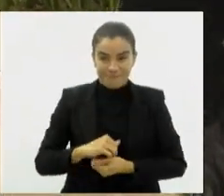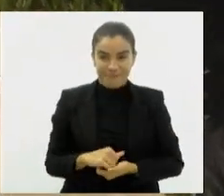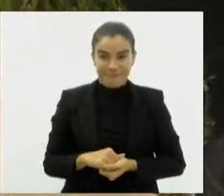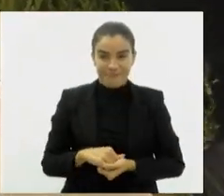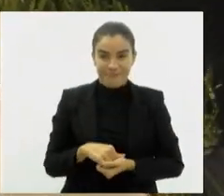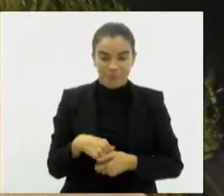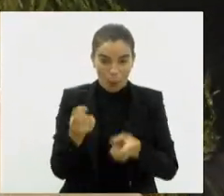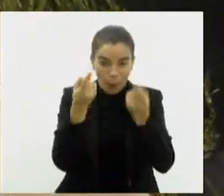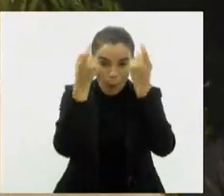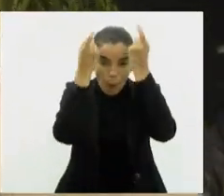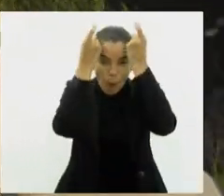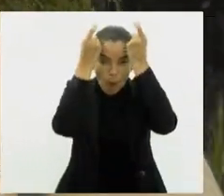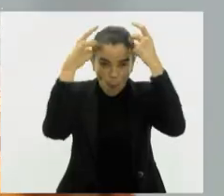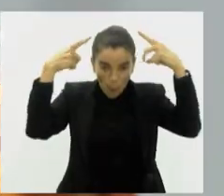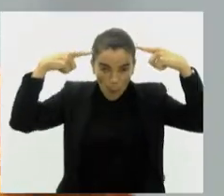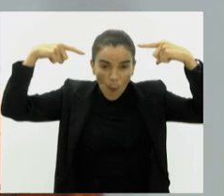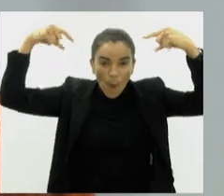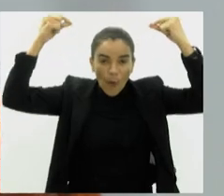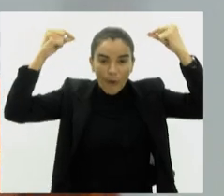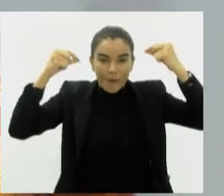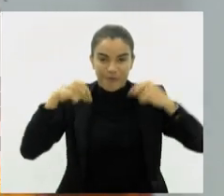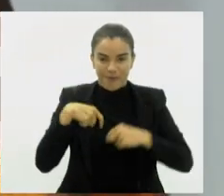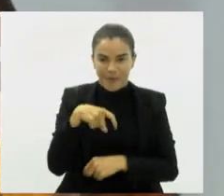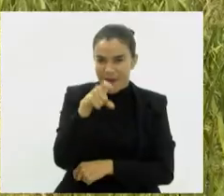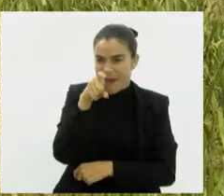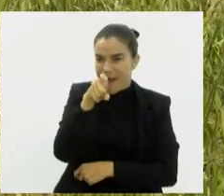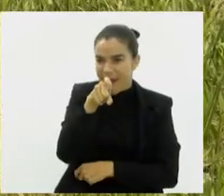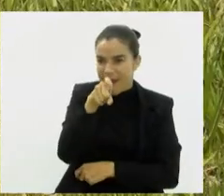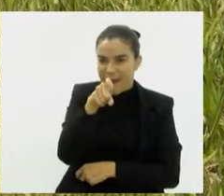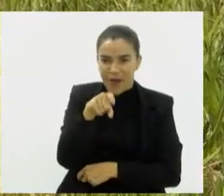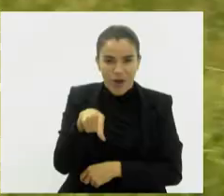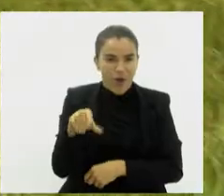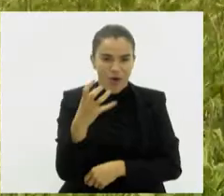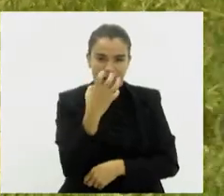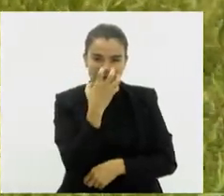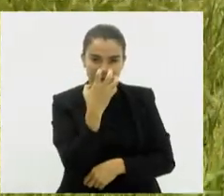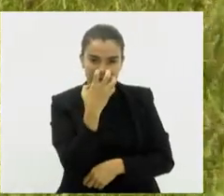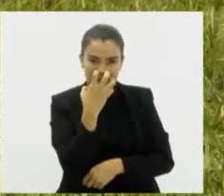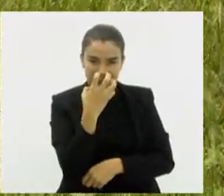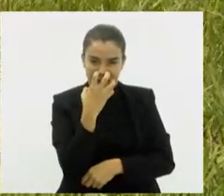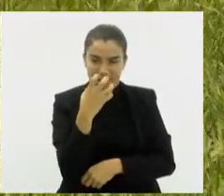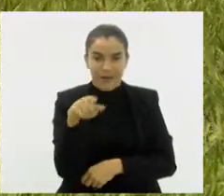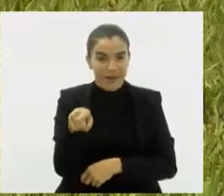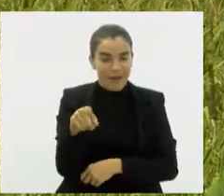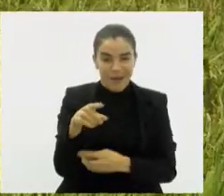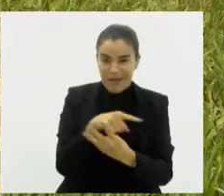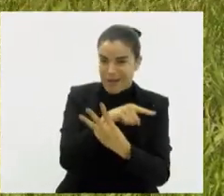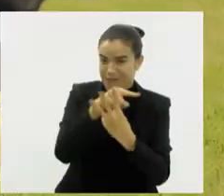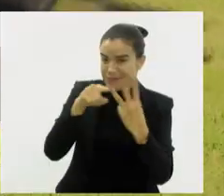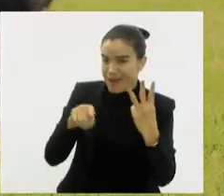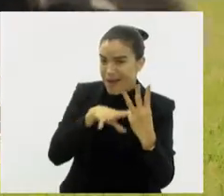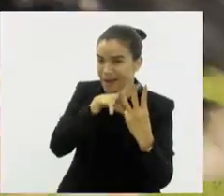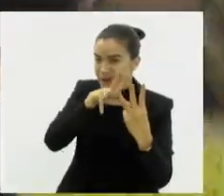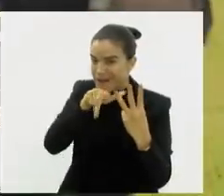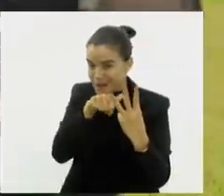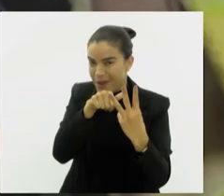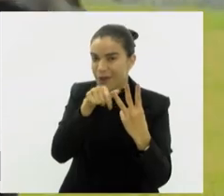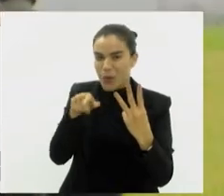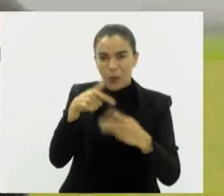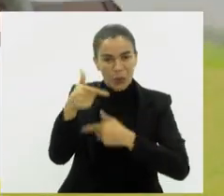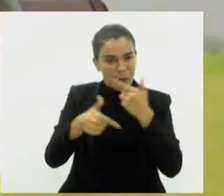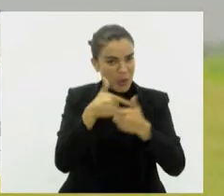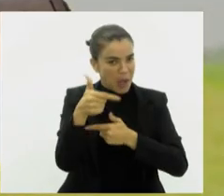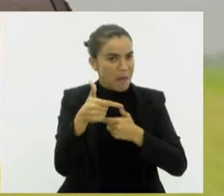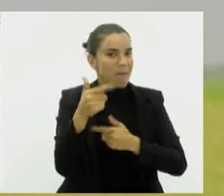A Cacá, o Hammer e a Estrela. Com essa turma animal, o trabalho aqui